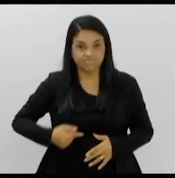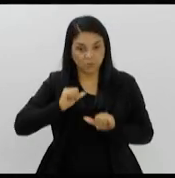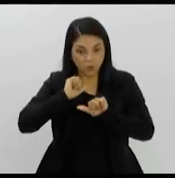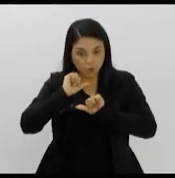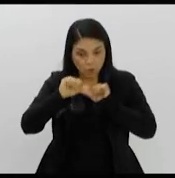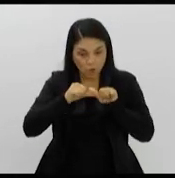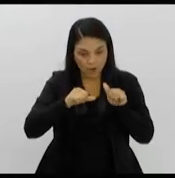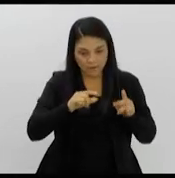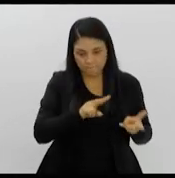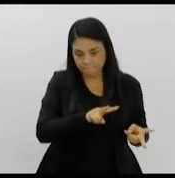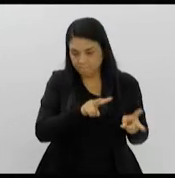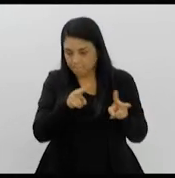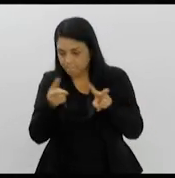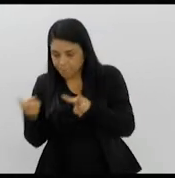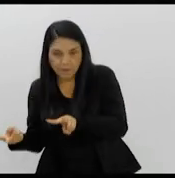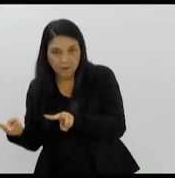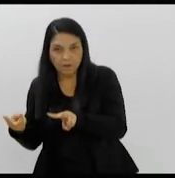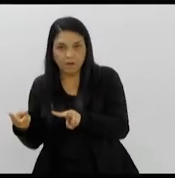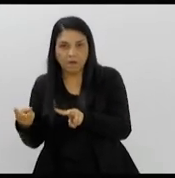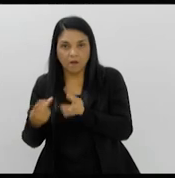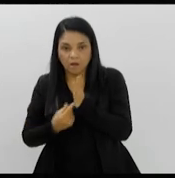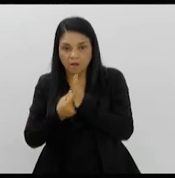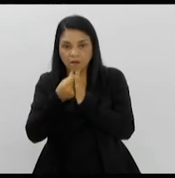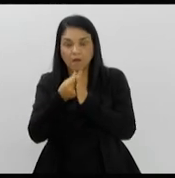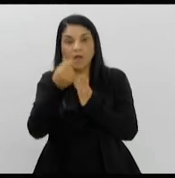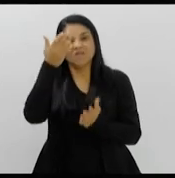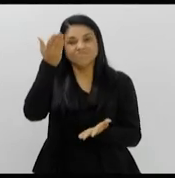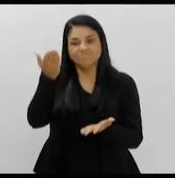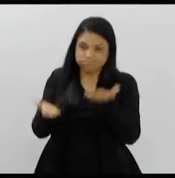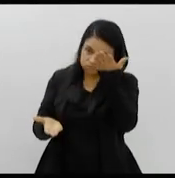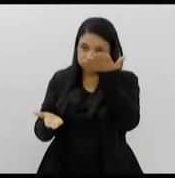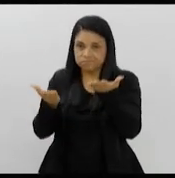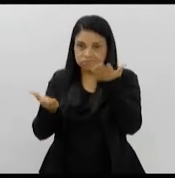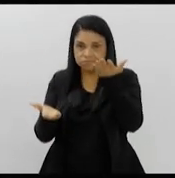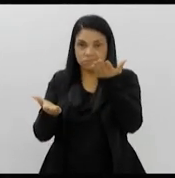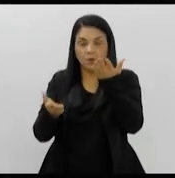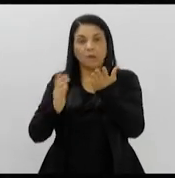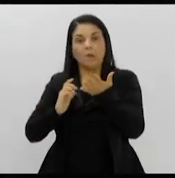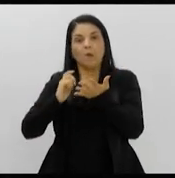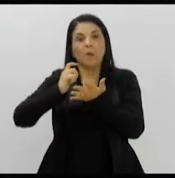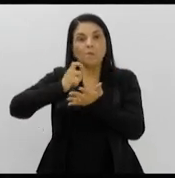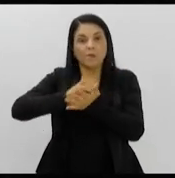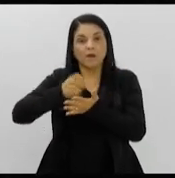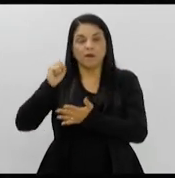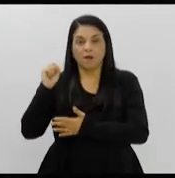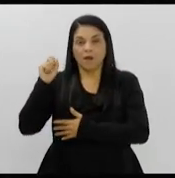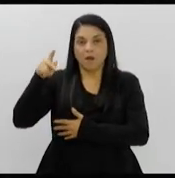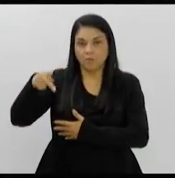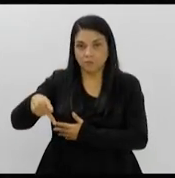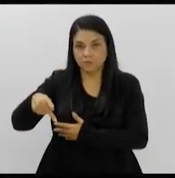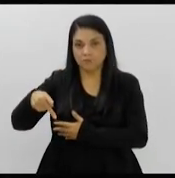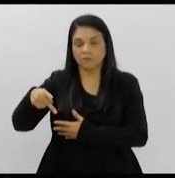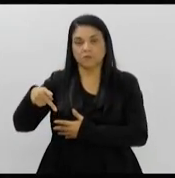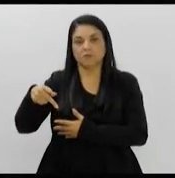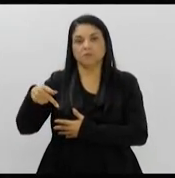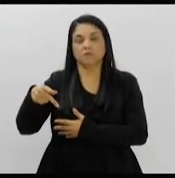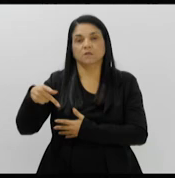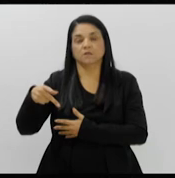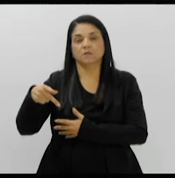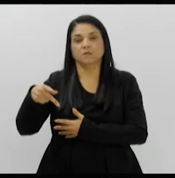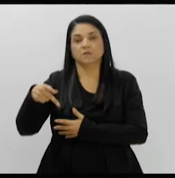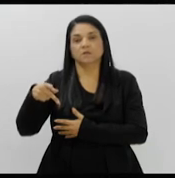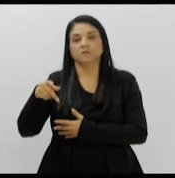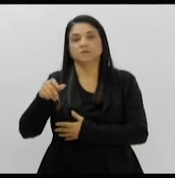no tempo ele desequilibra o pagamento das aposentadorias de ativos inativos